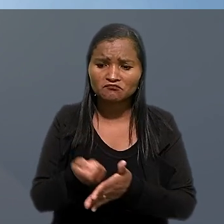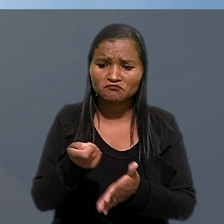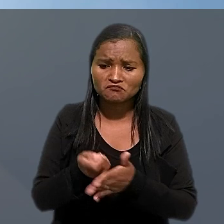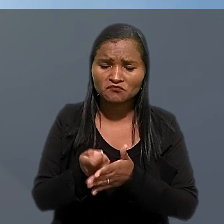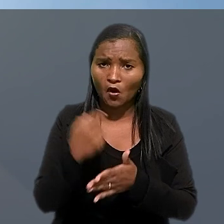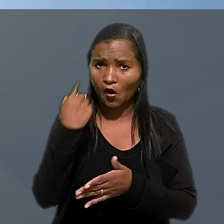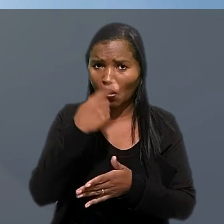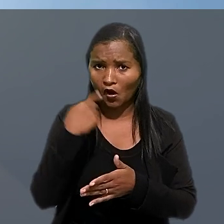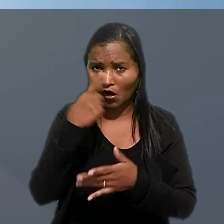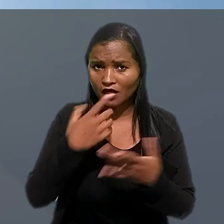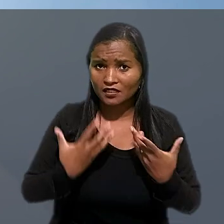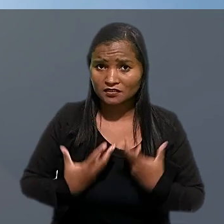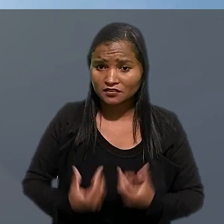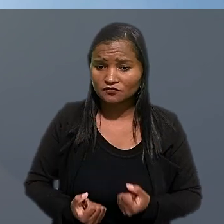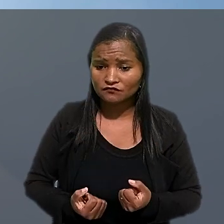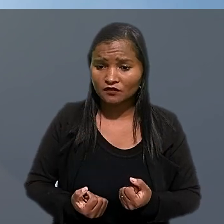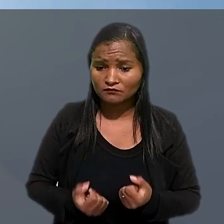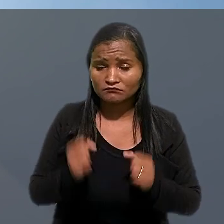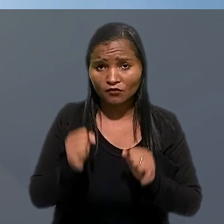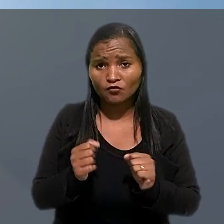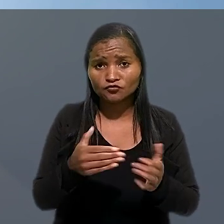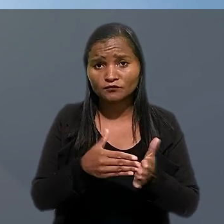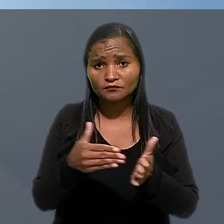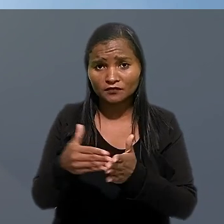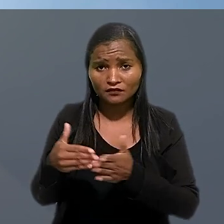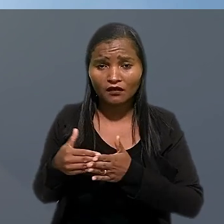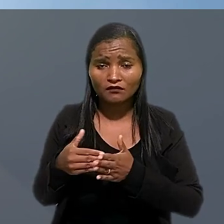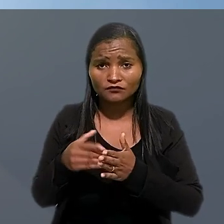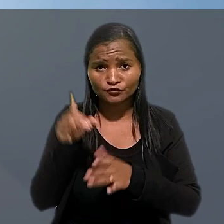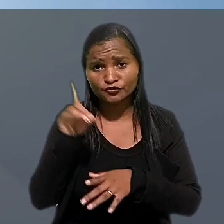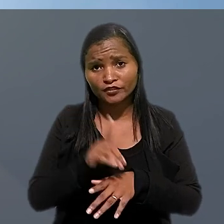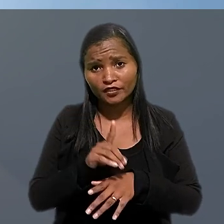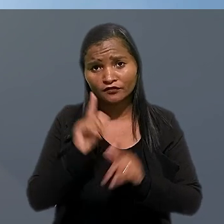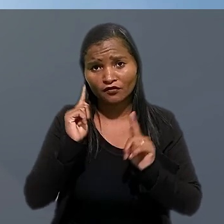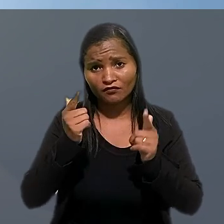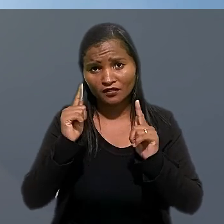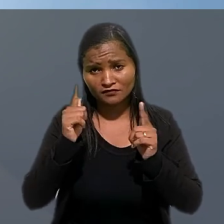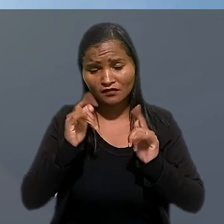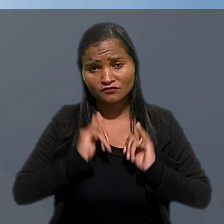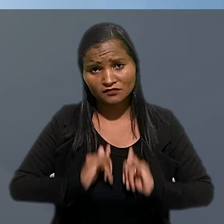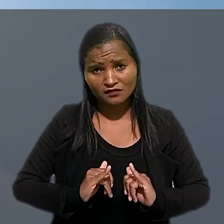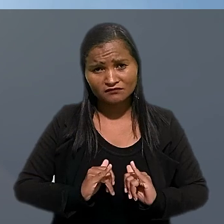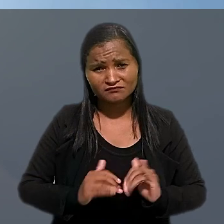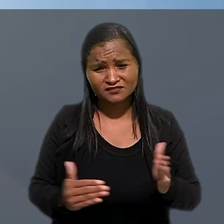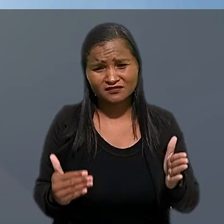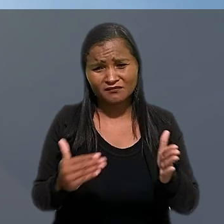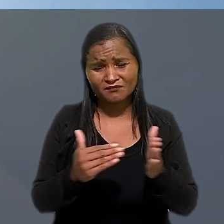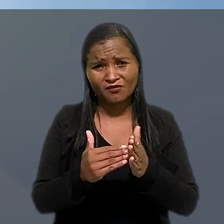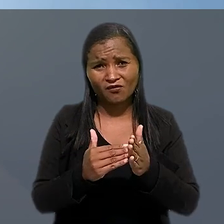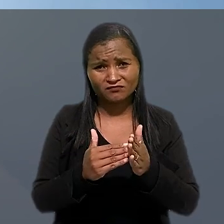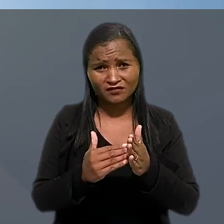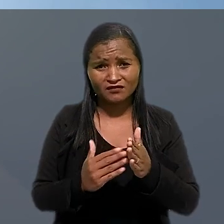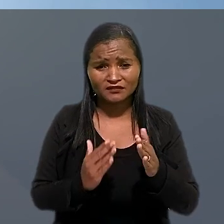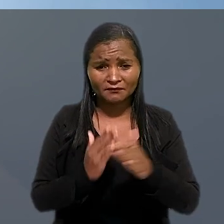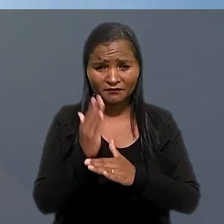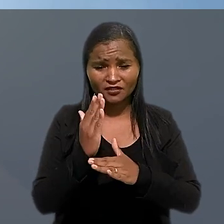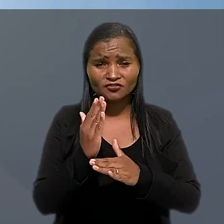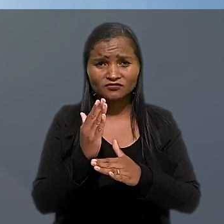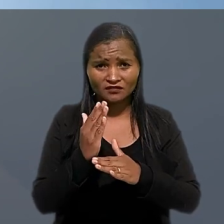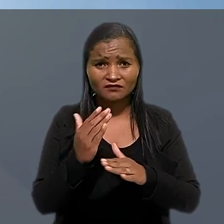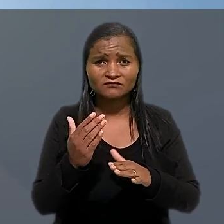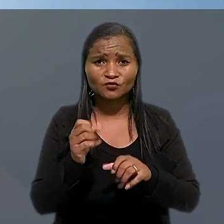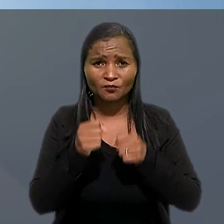jornada exaustiva, compromete o direito ao lazer e ao descanso, extrapola os limites de atuação do poder